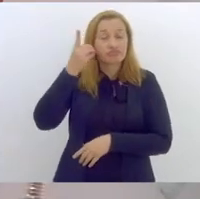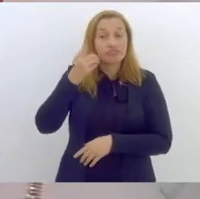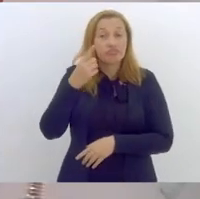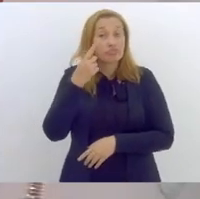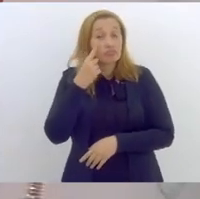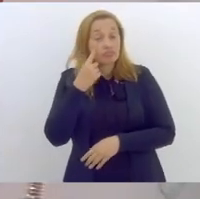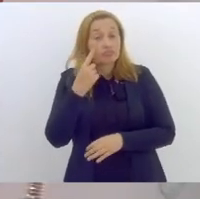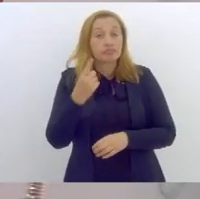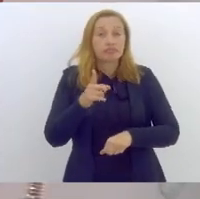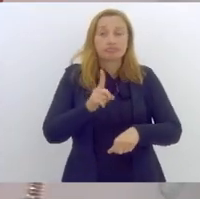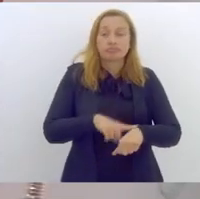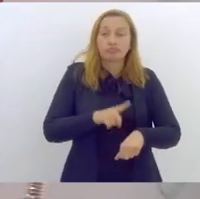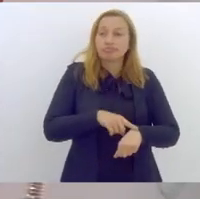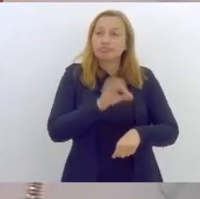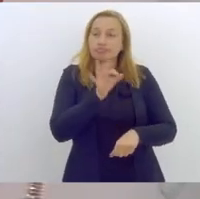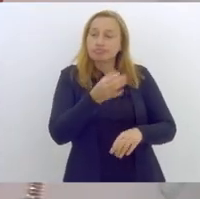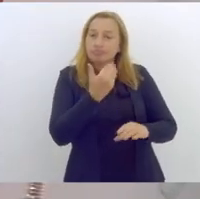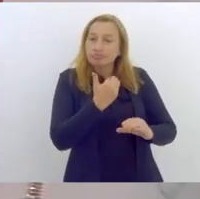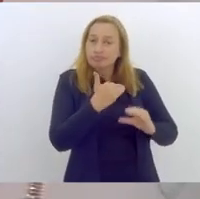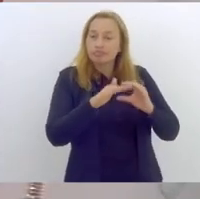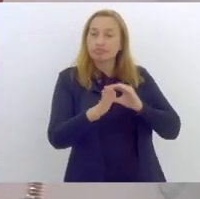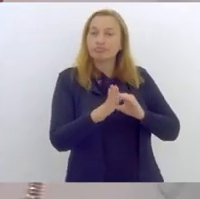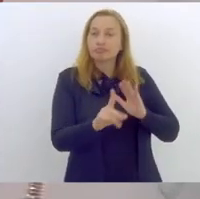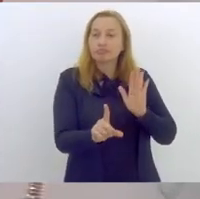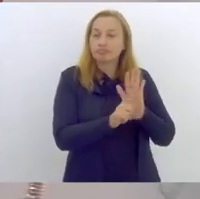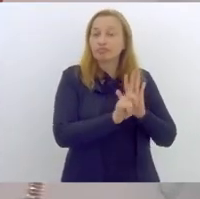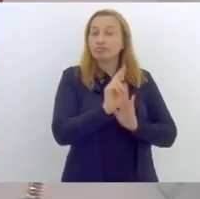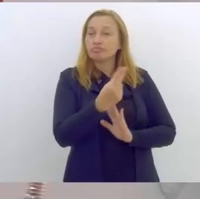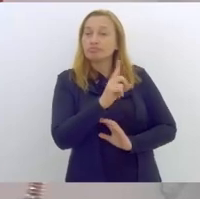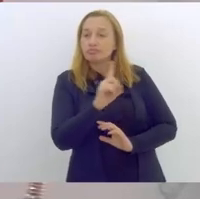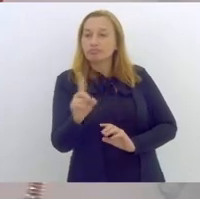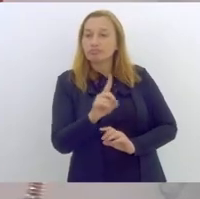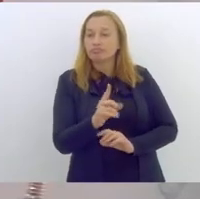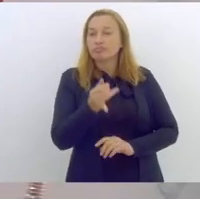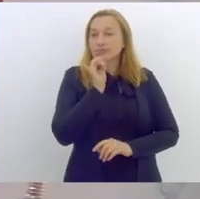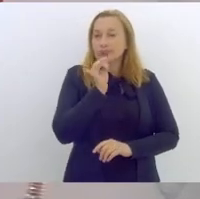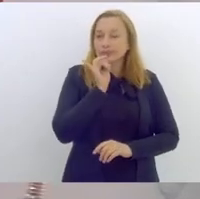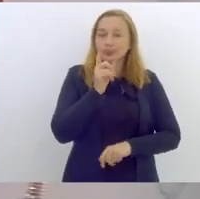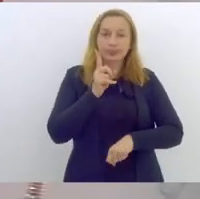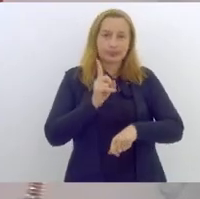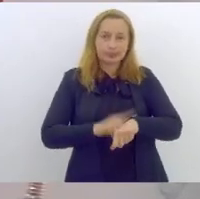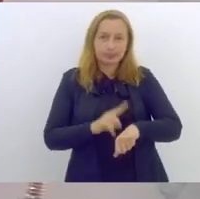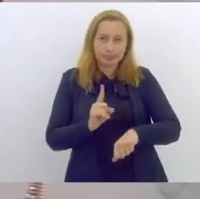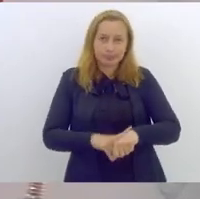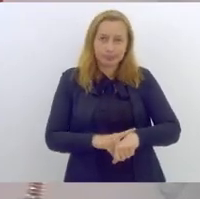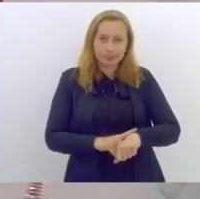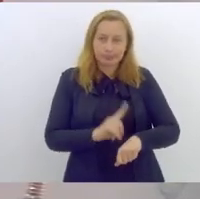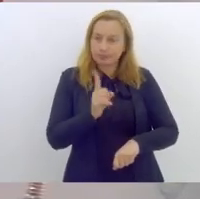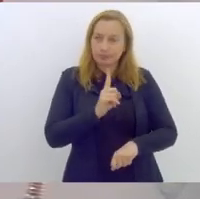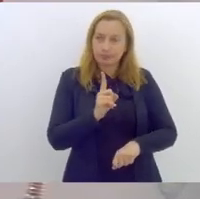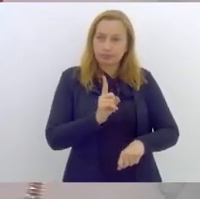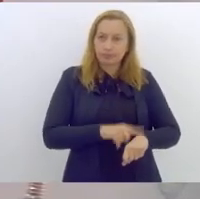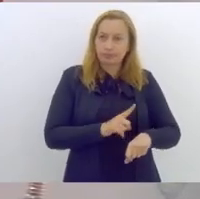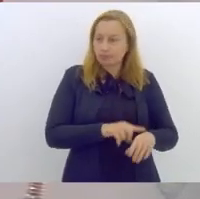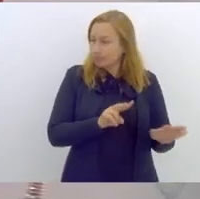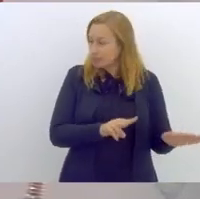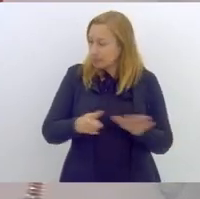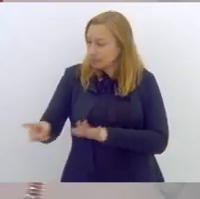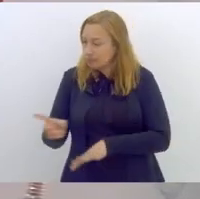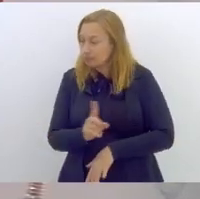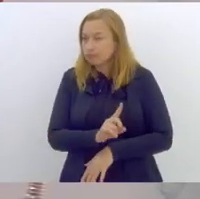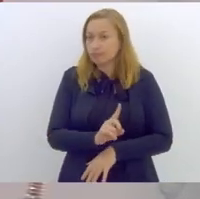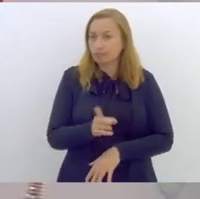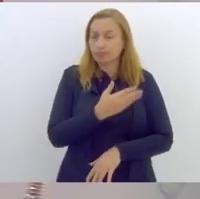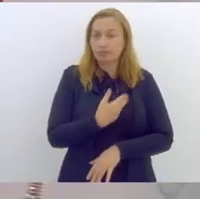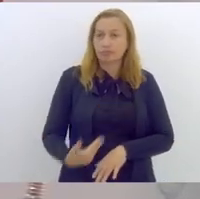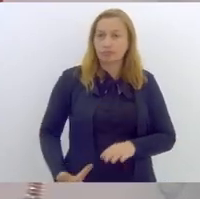de mandar aquela lei é um bom momento oportuno ou não eu dou um exemplo nesse momento não é o momento essa semana não é o momento do